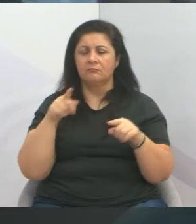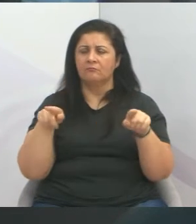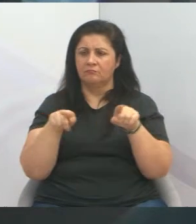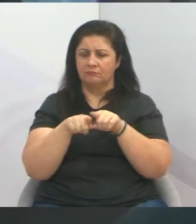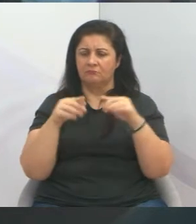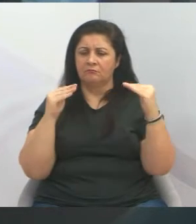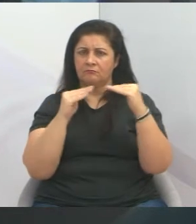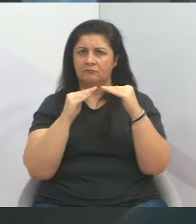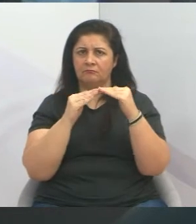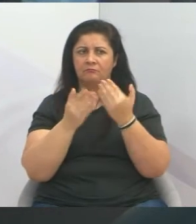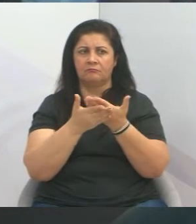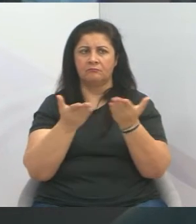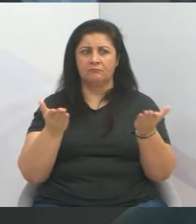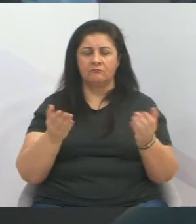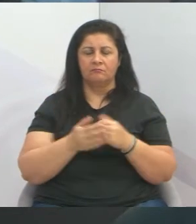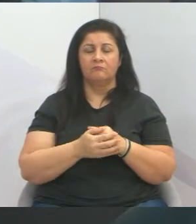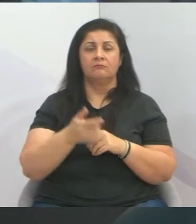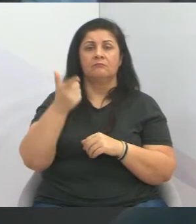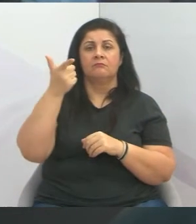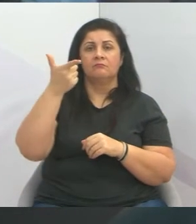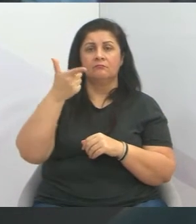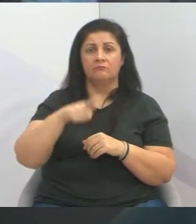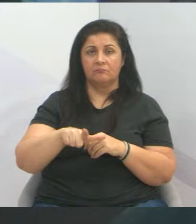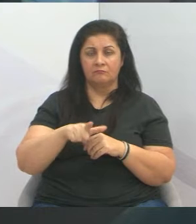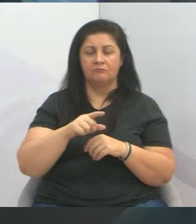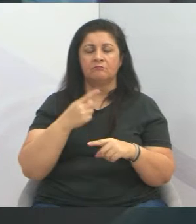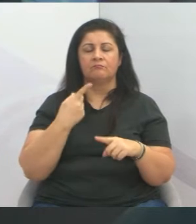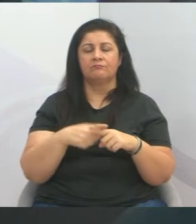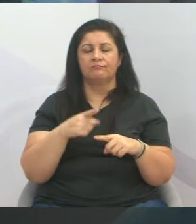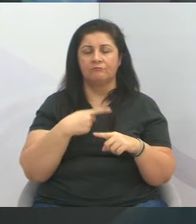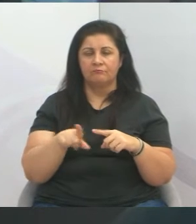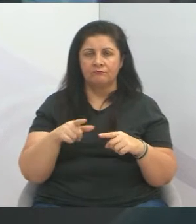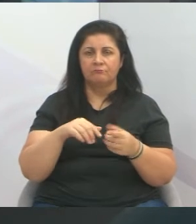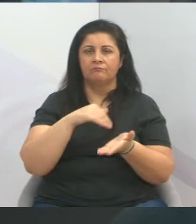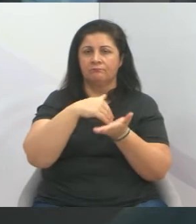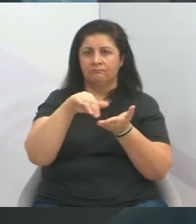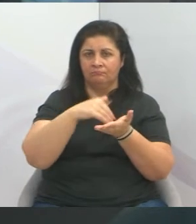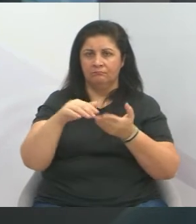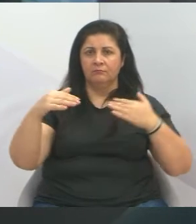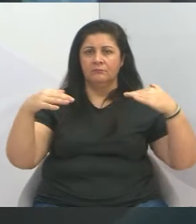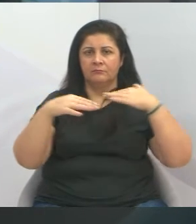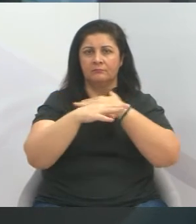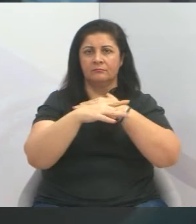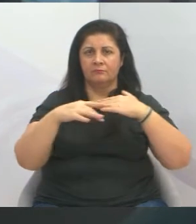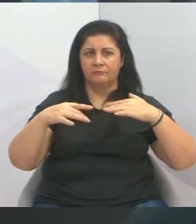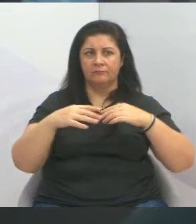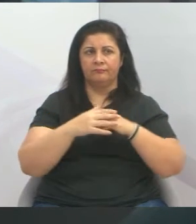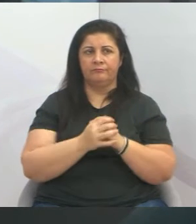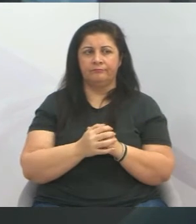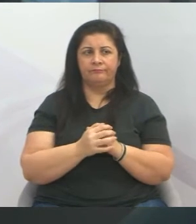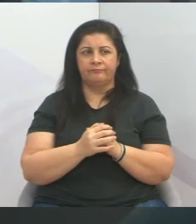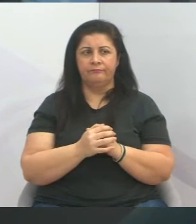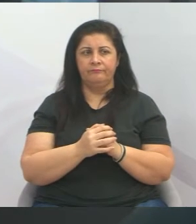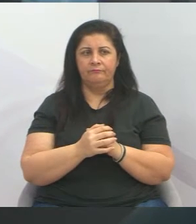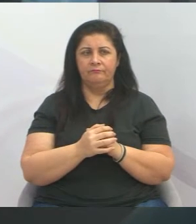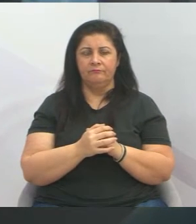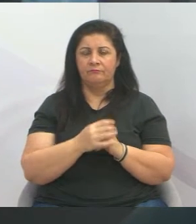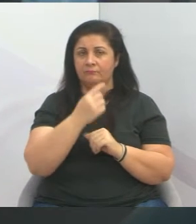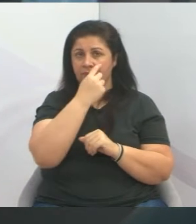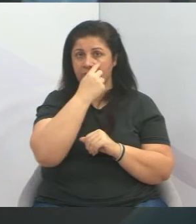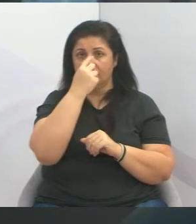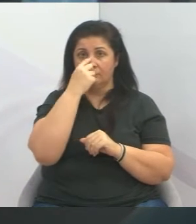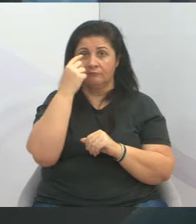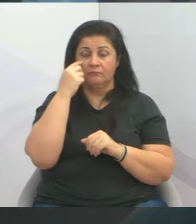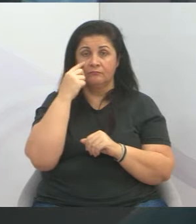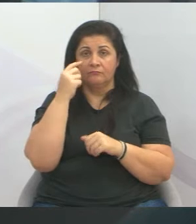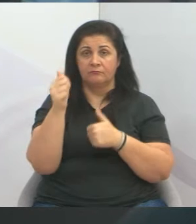luta com o vereador Valmir E mais uma vez o problema é de mobilidade urbana né Nós temos o o parque Meia